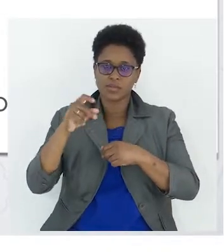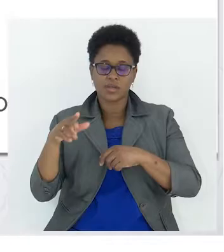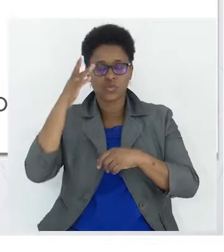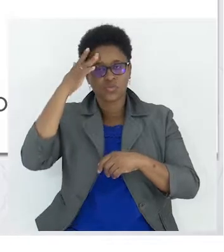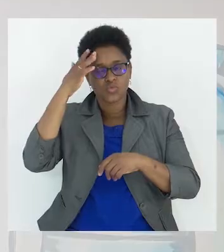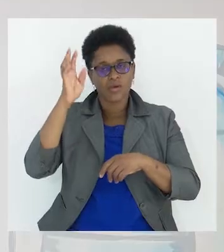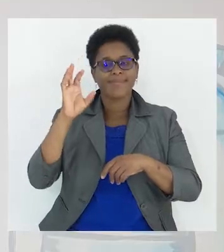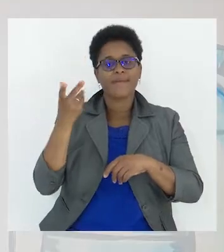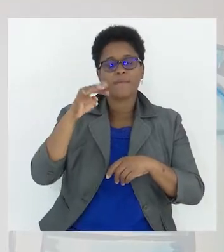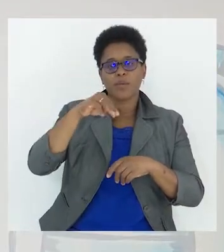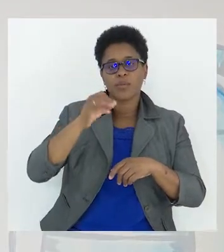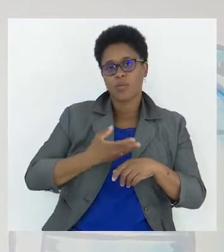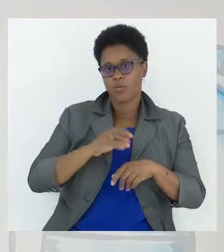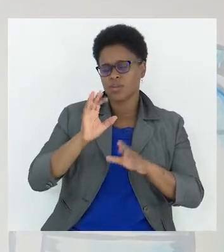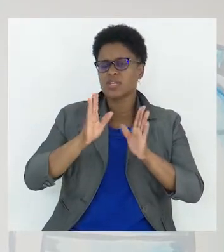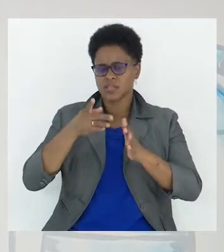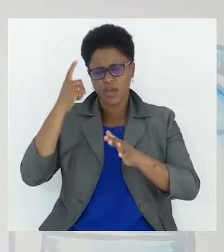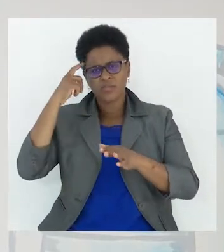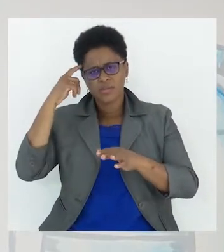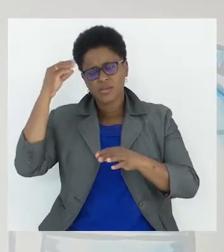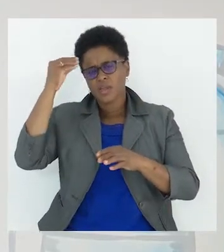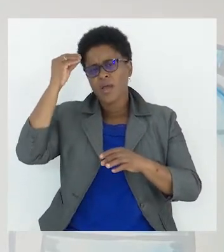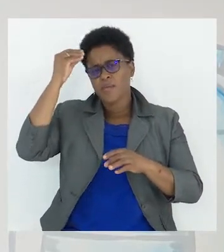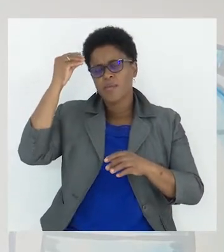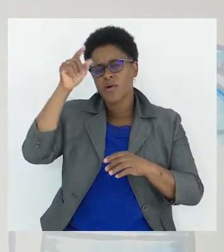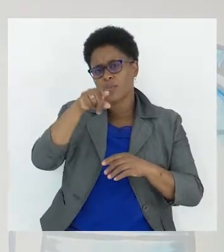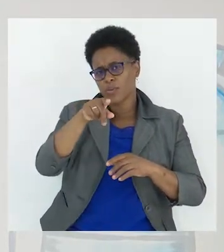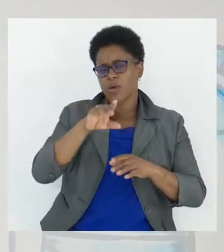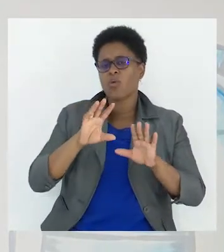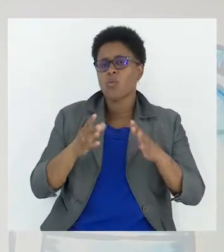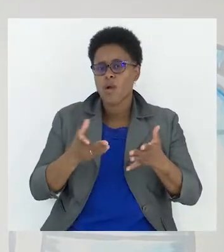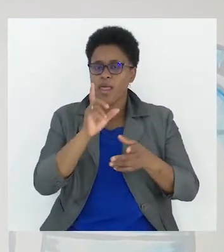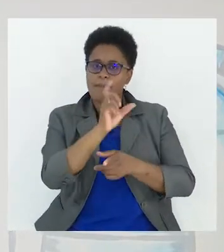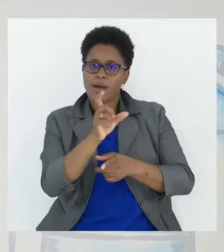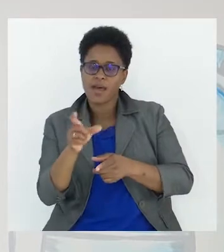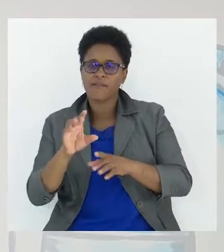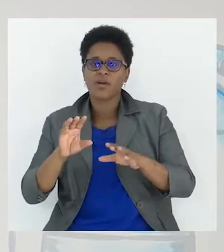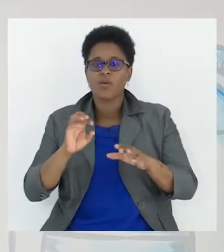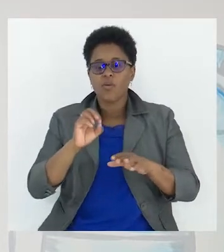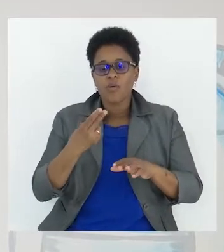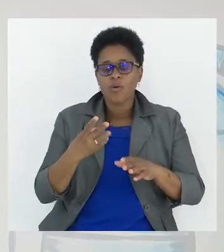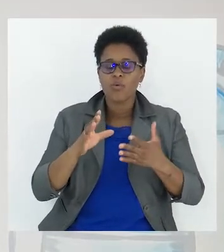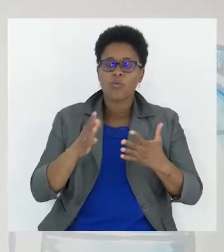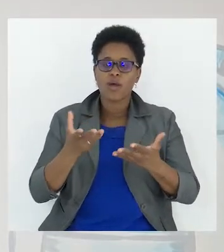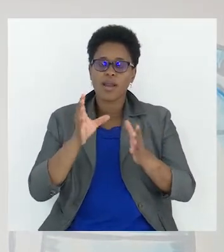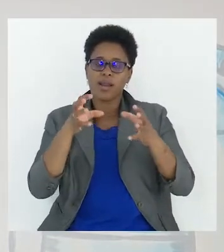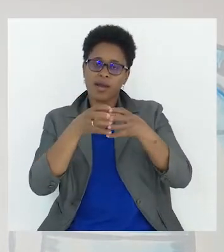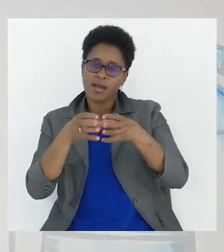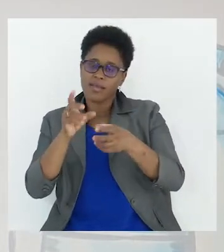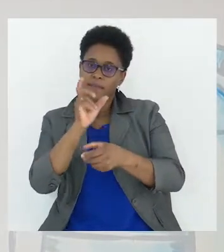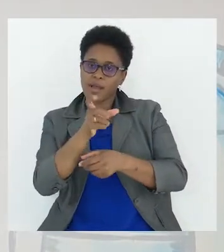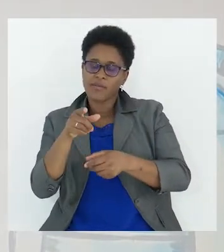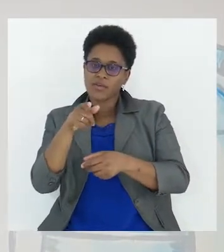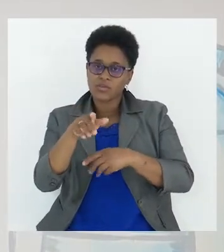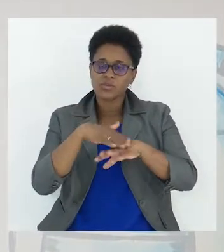modo. Já apareceu na tua memória qual é a palavra, ou então qual a classe de palavras que tens de